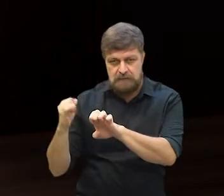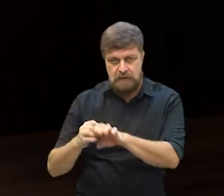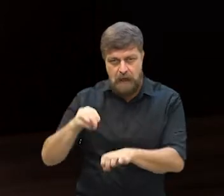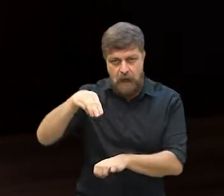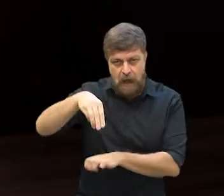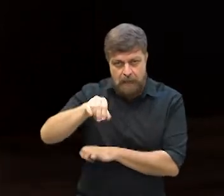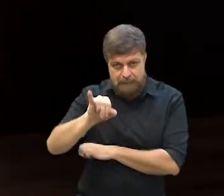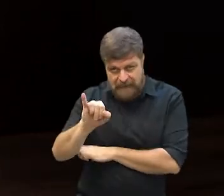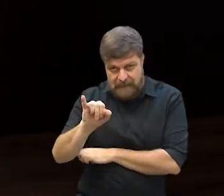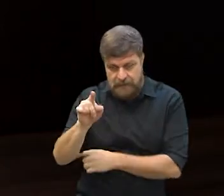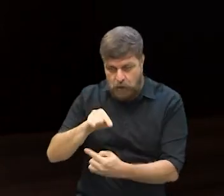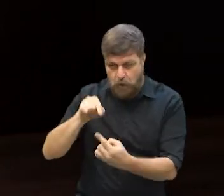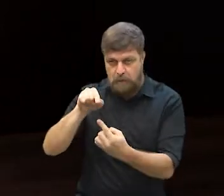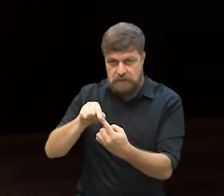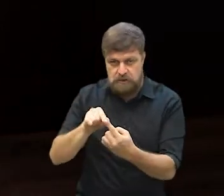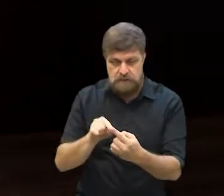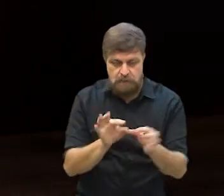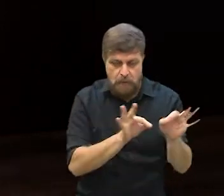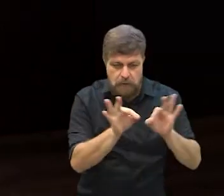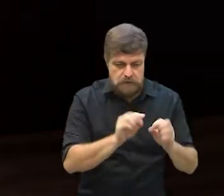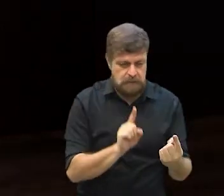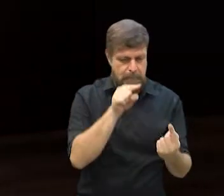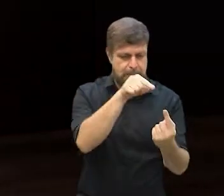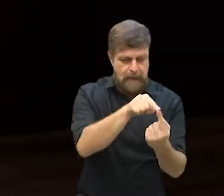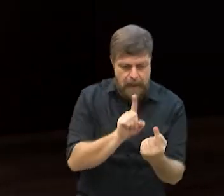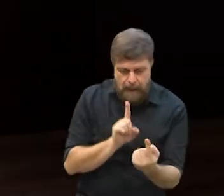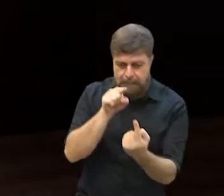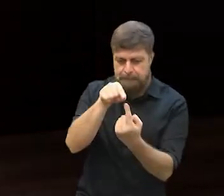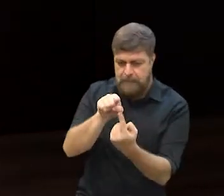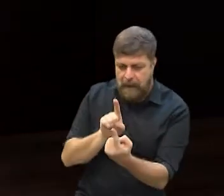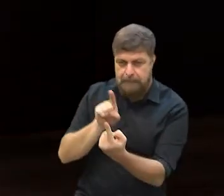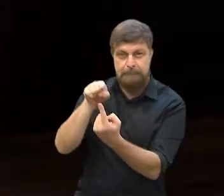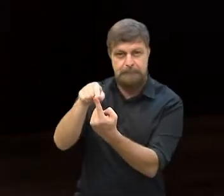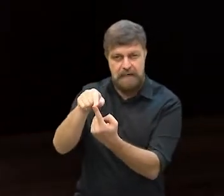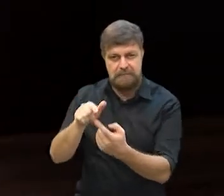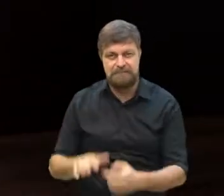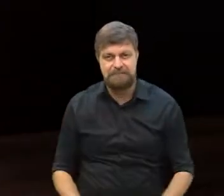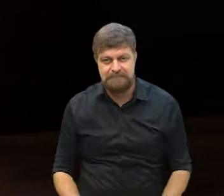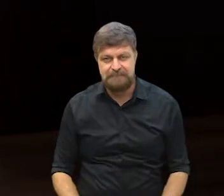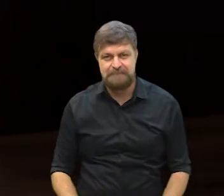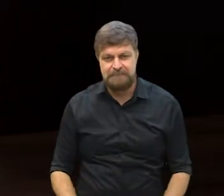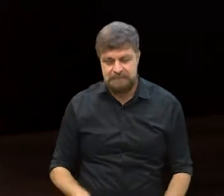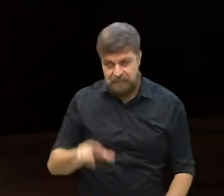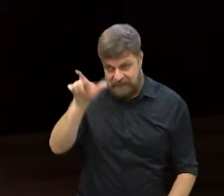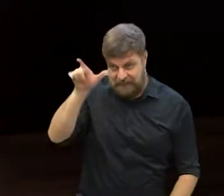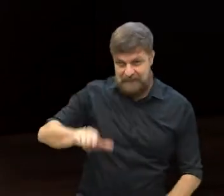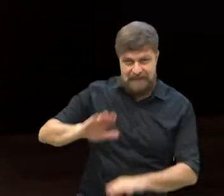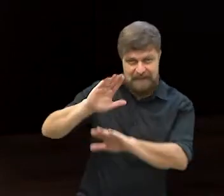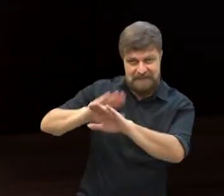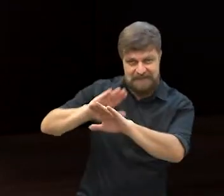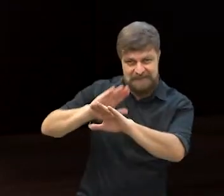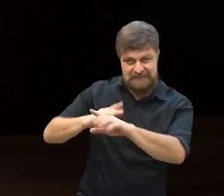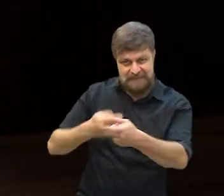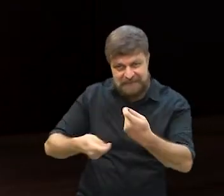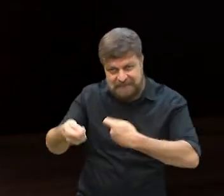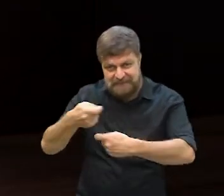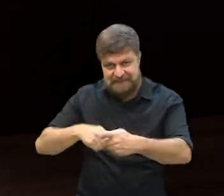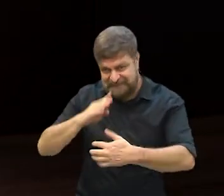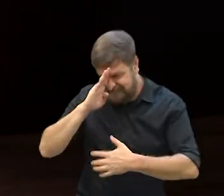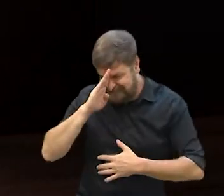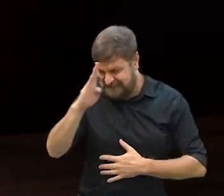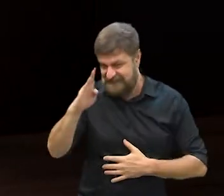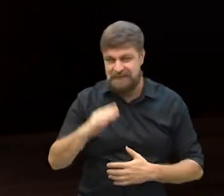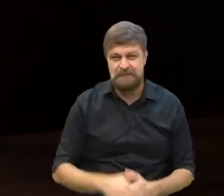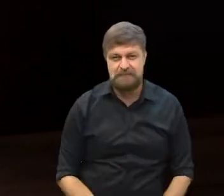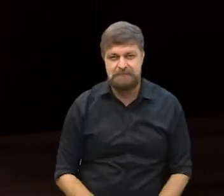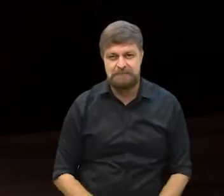microempreendedores individuais para cada produção, ou seja, para cada projeto que é então negociado